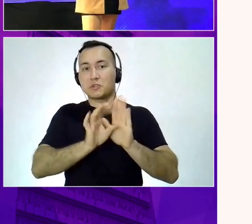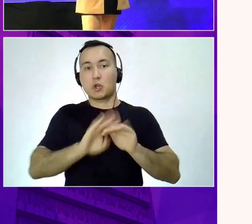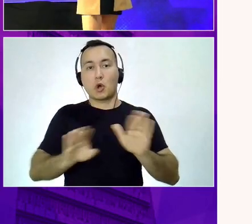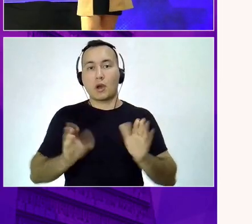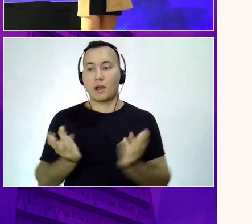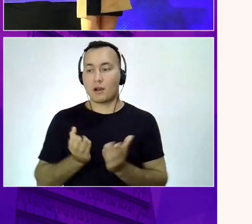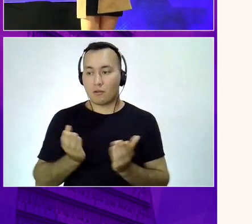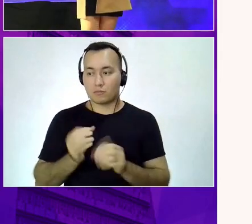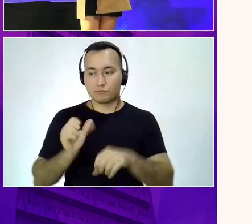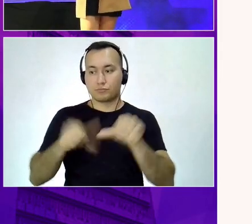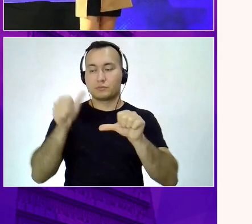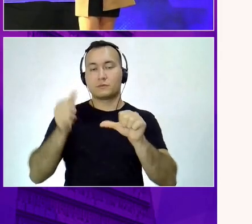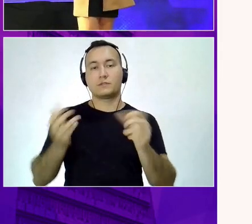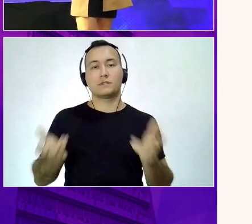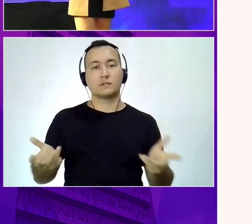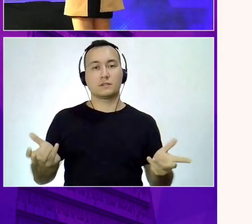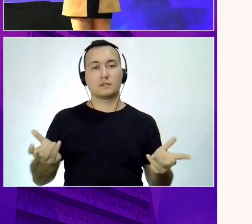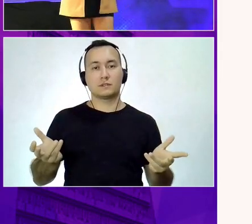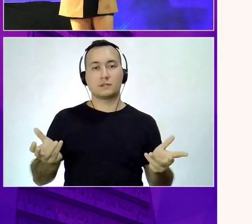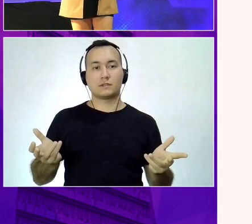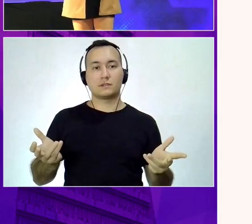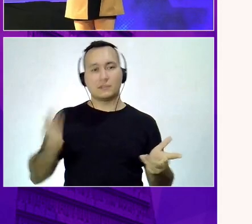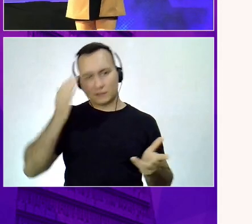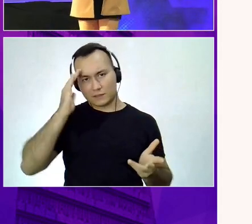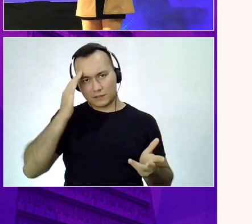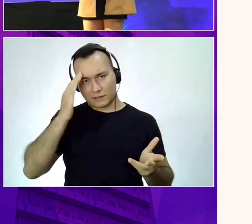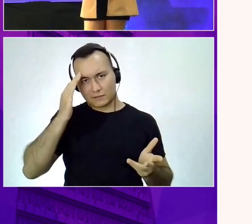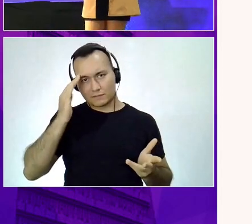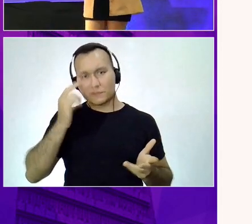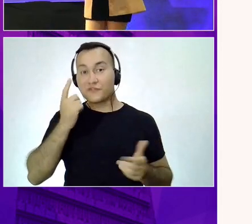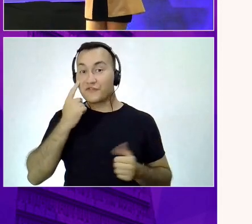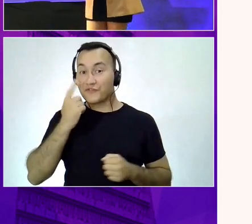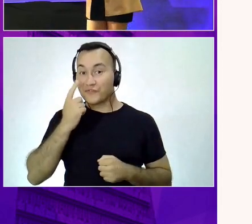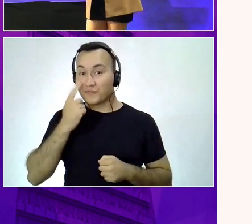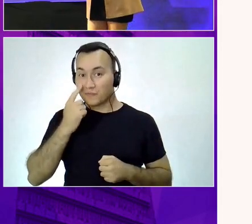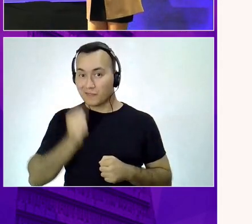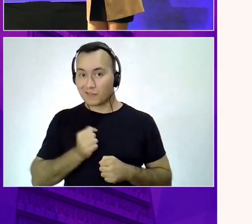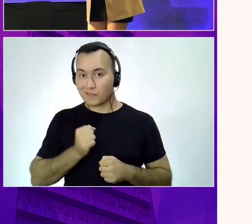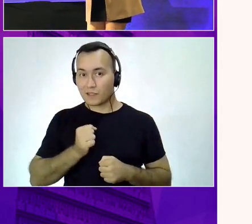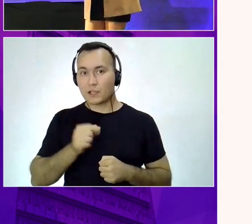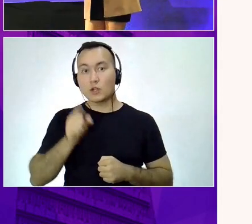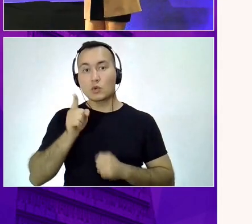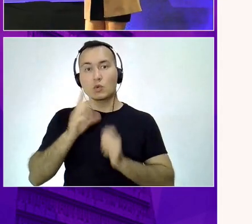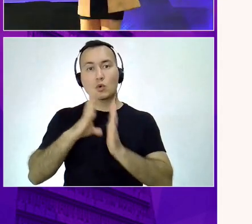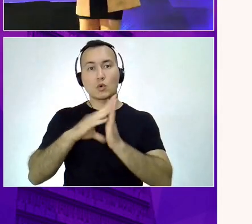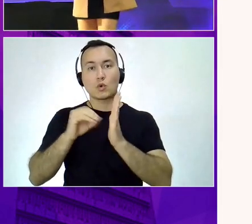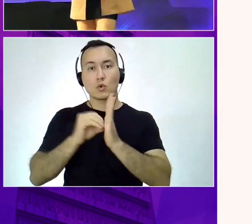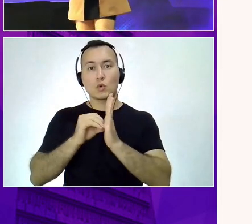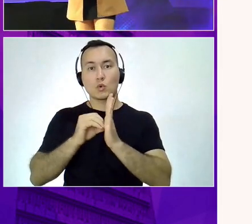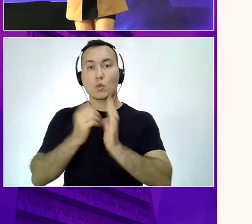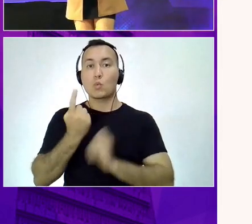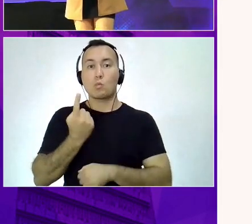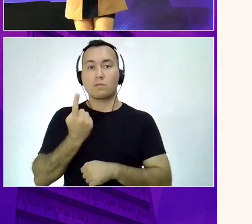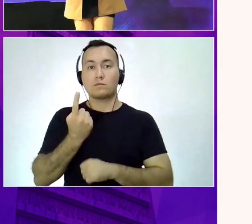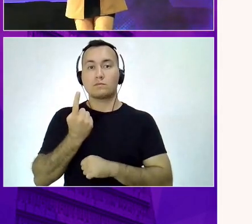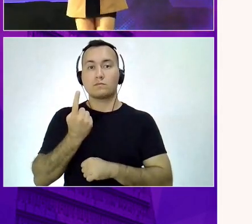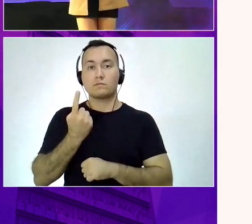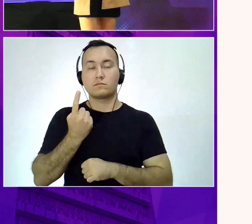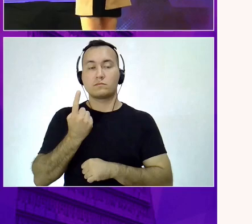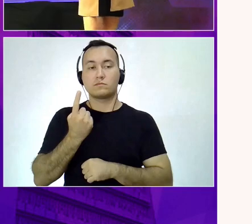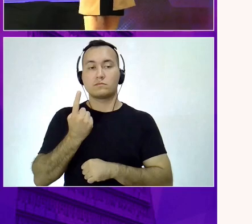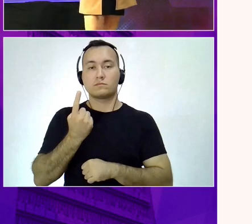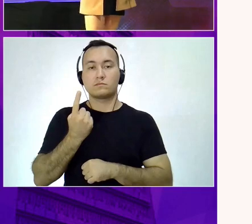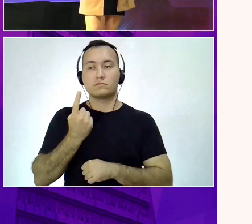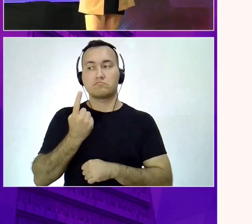tem essa discussão. Por que que eu vou usar a mesma linguagem de programação para o ecossistema todo, se eu tenho uma linguagem de programação que